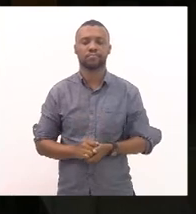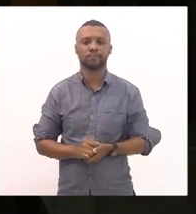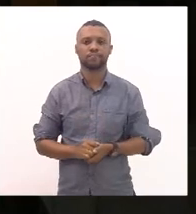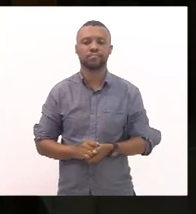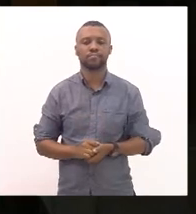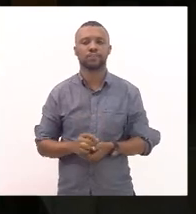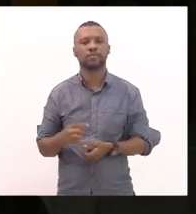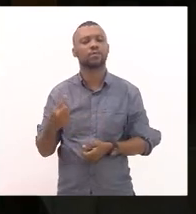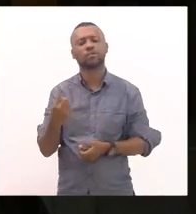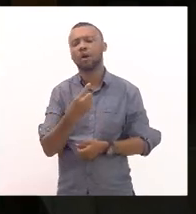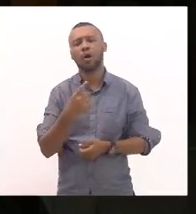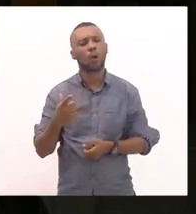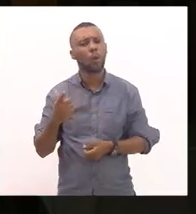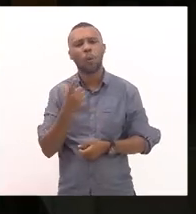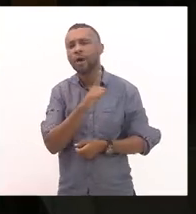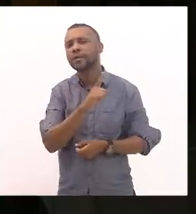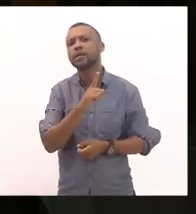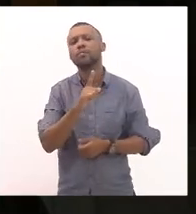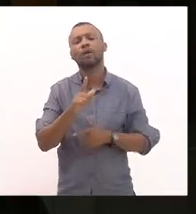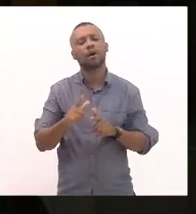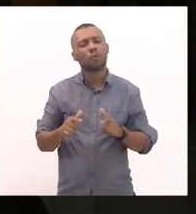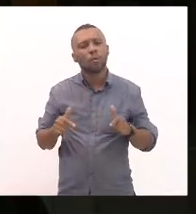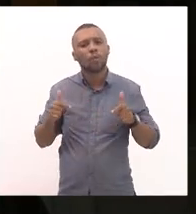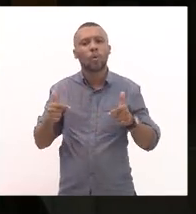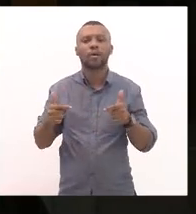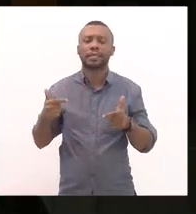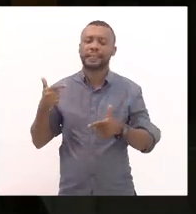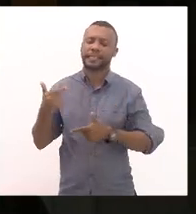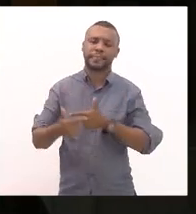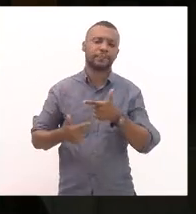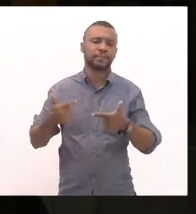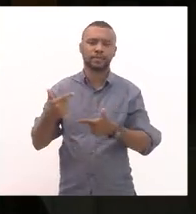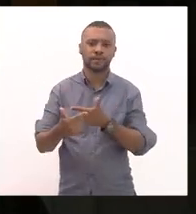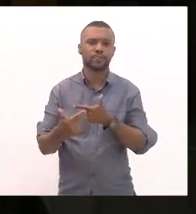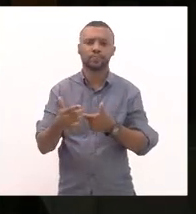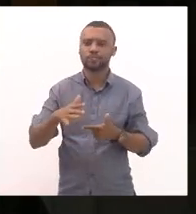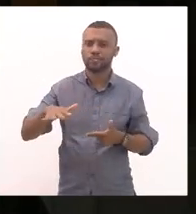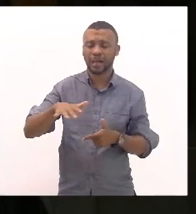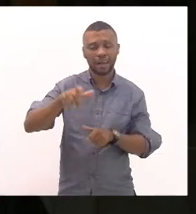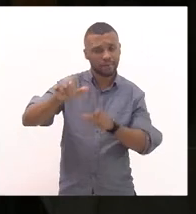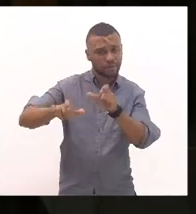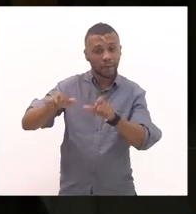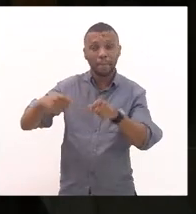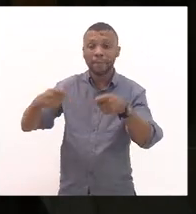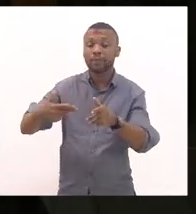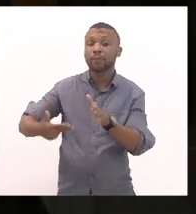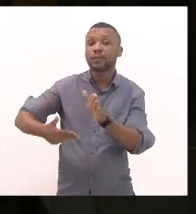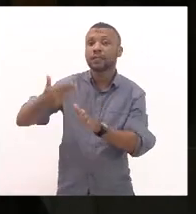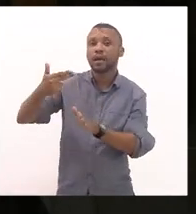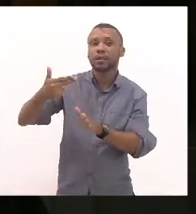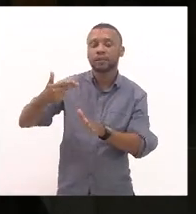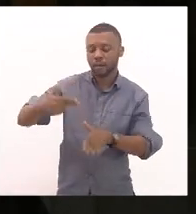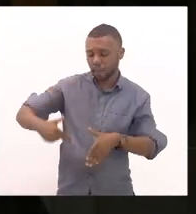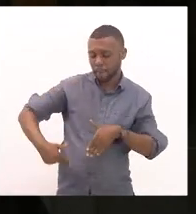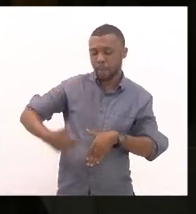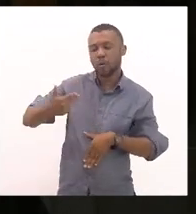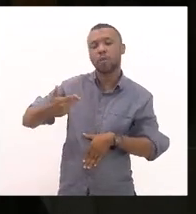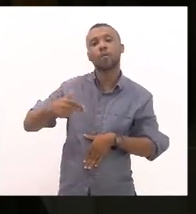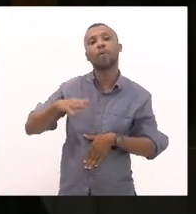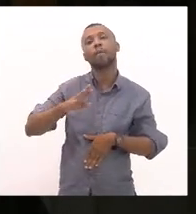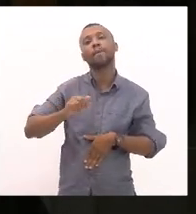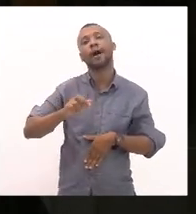nós passamos a operar aqueles que precisavam de uma cirurgia bariátrica e não